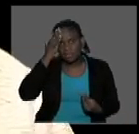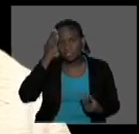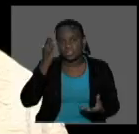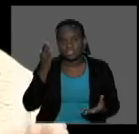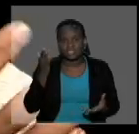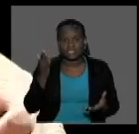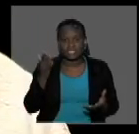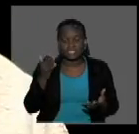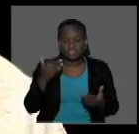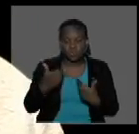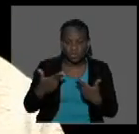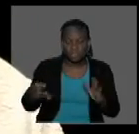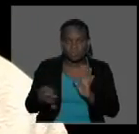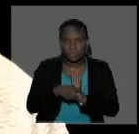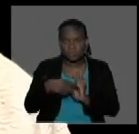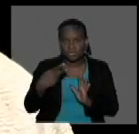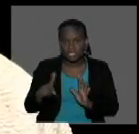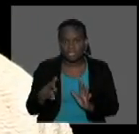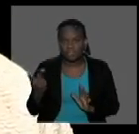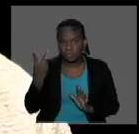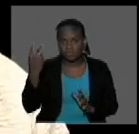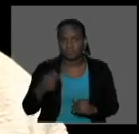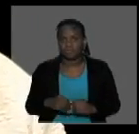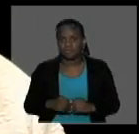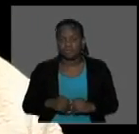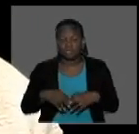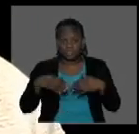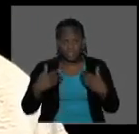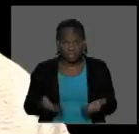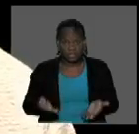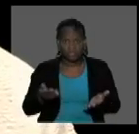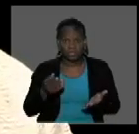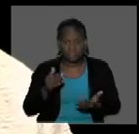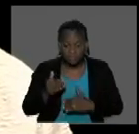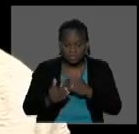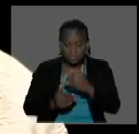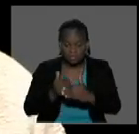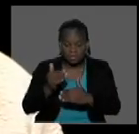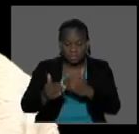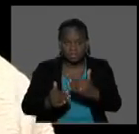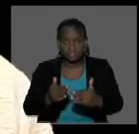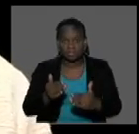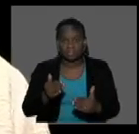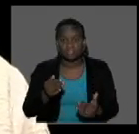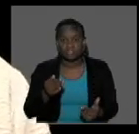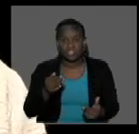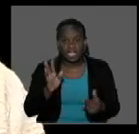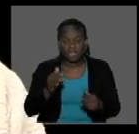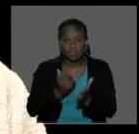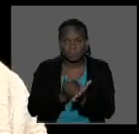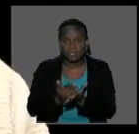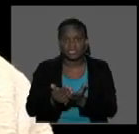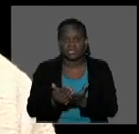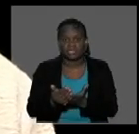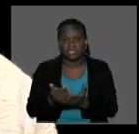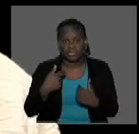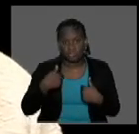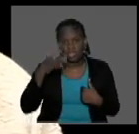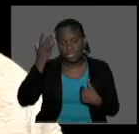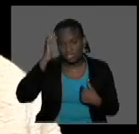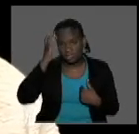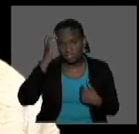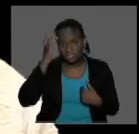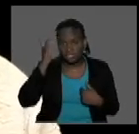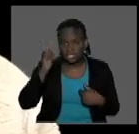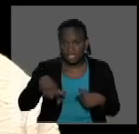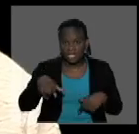o saber, esses princípios e valores. Então, esse processo de que se chama da iniciação, que para mim